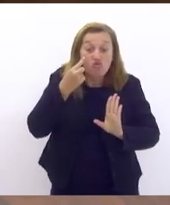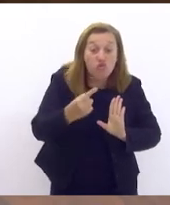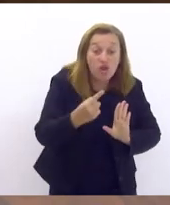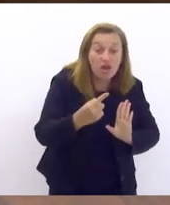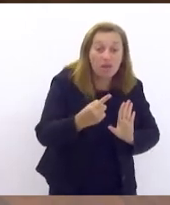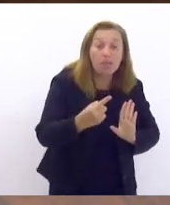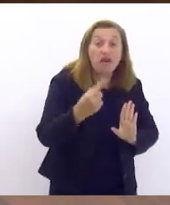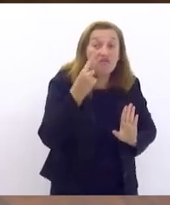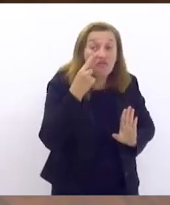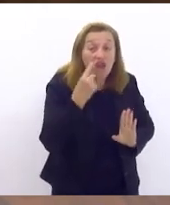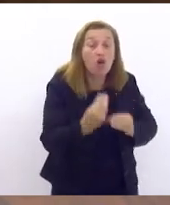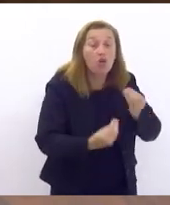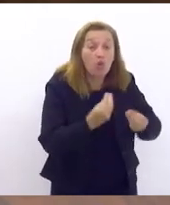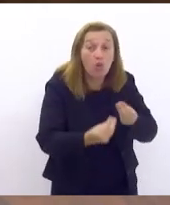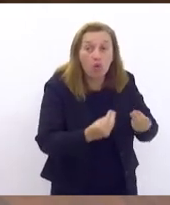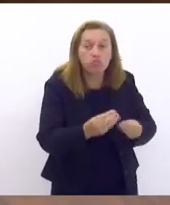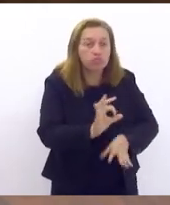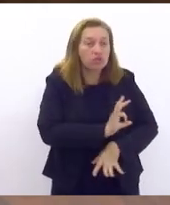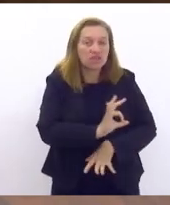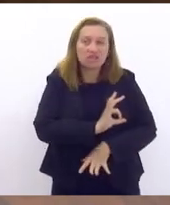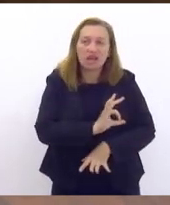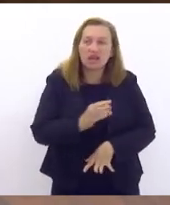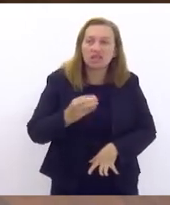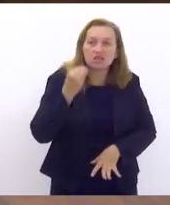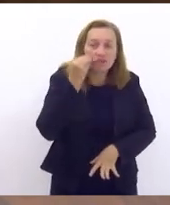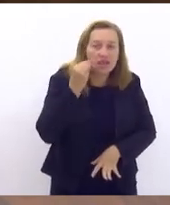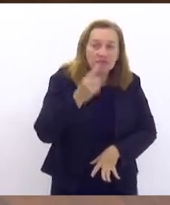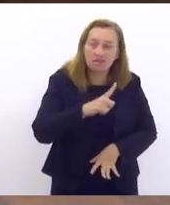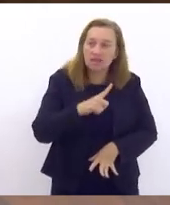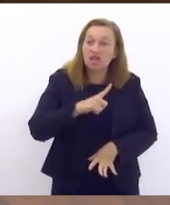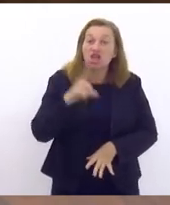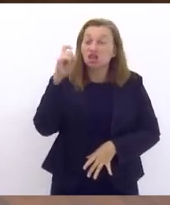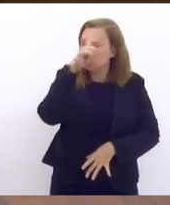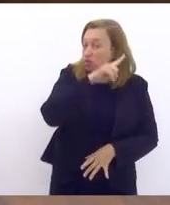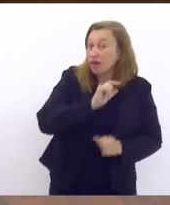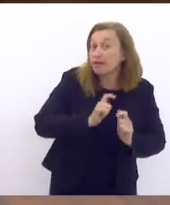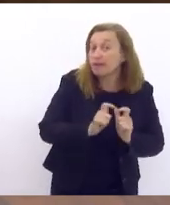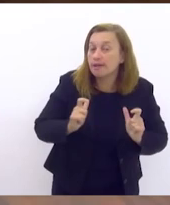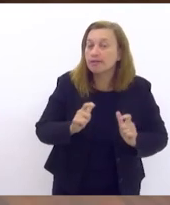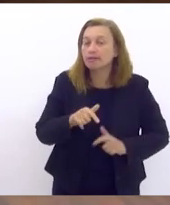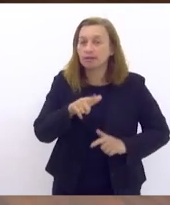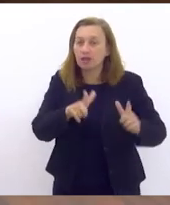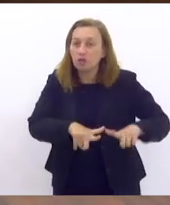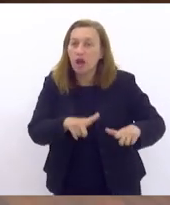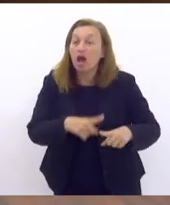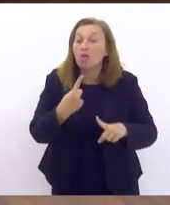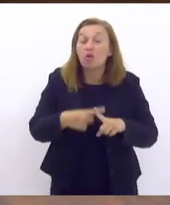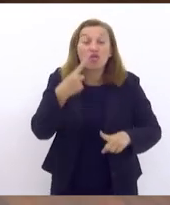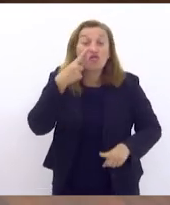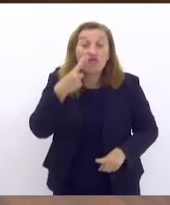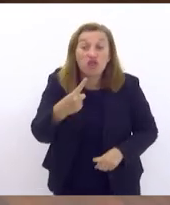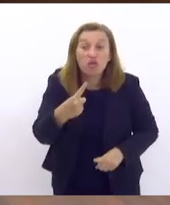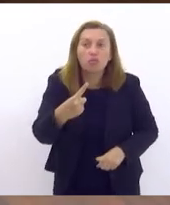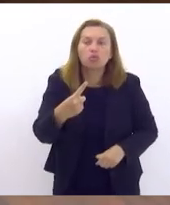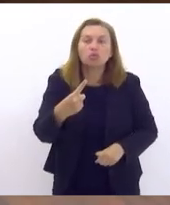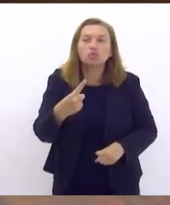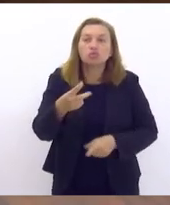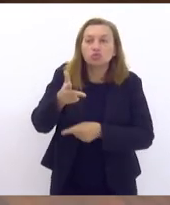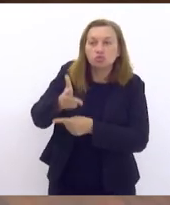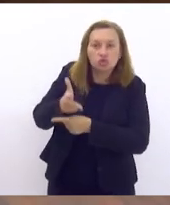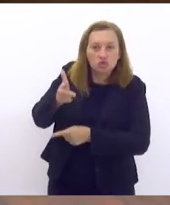nossos policiais estavam passando. Infelizmente, ali uma dificuldade muito grande, pois nós vimos naqueles